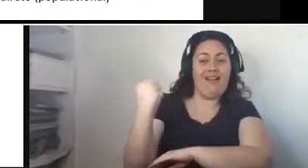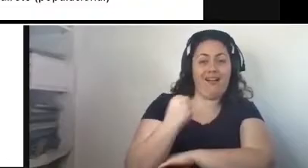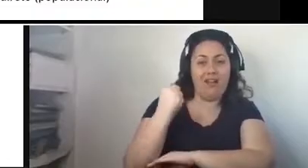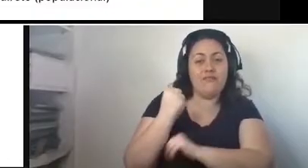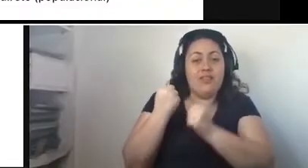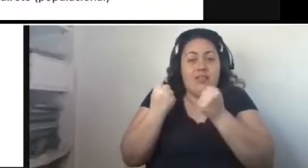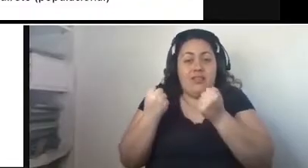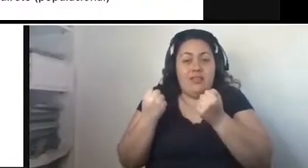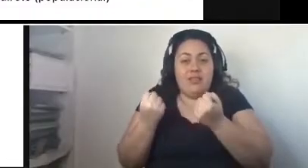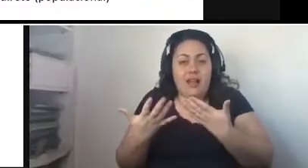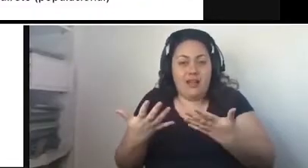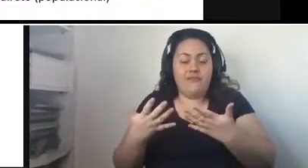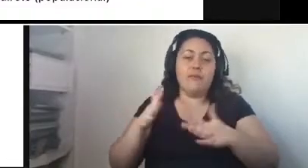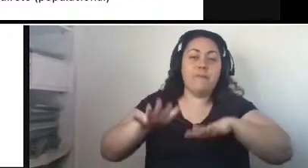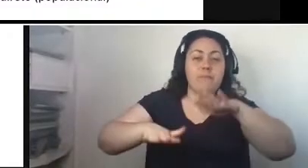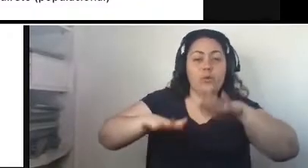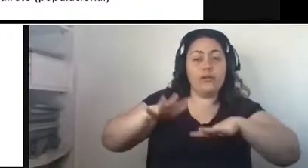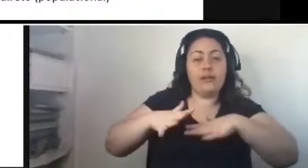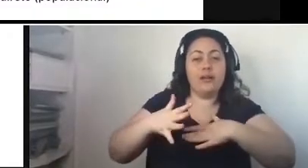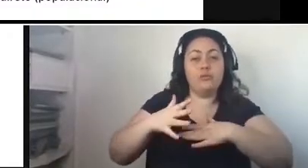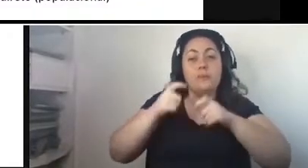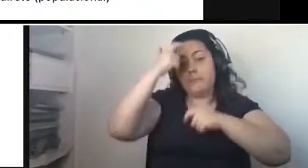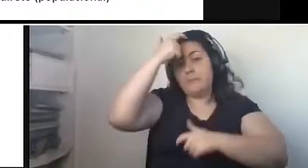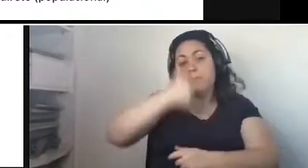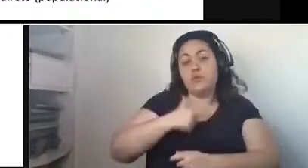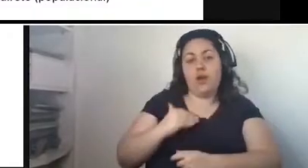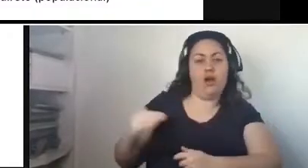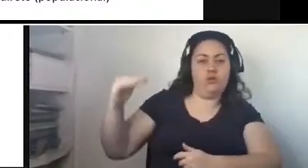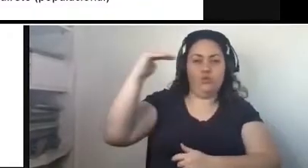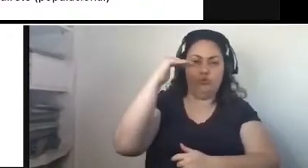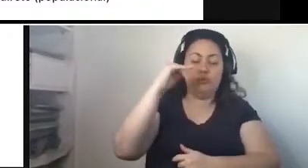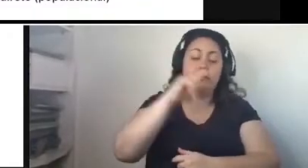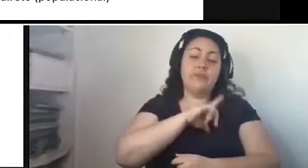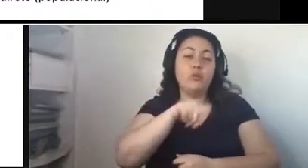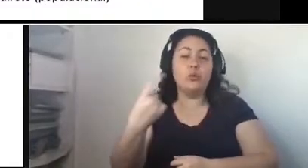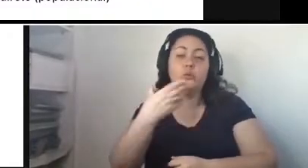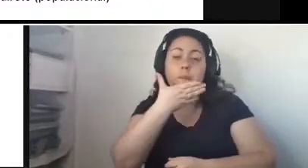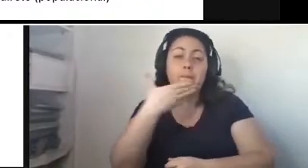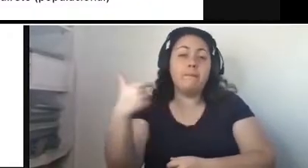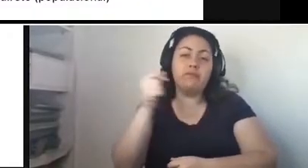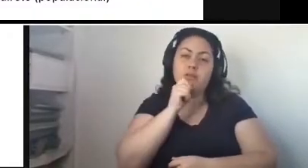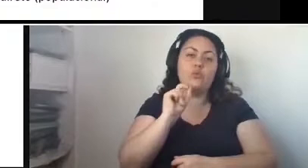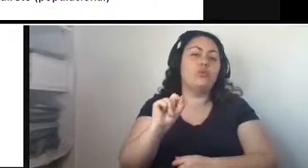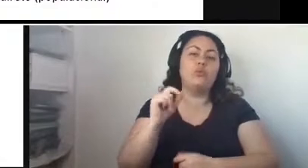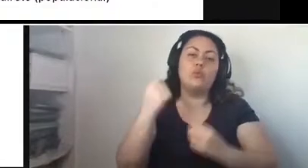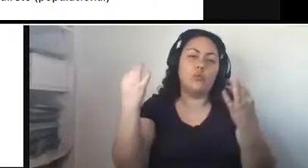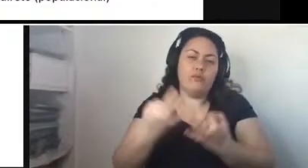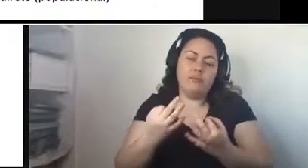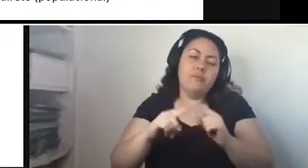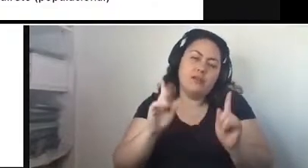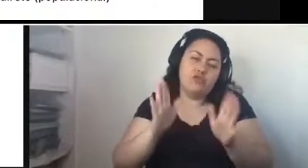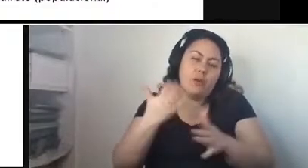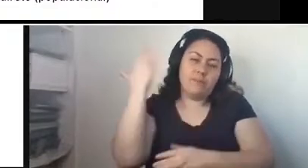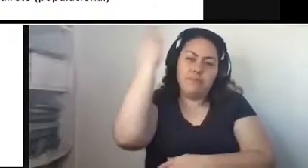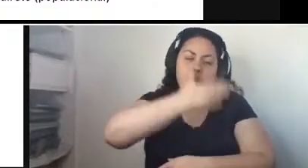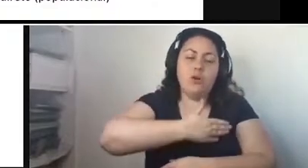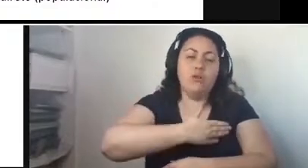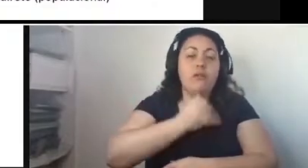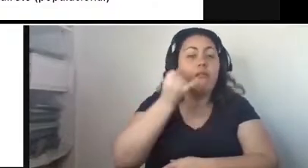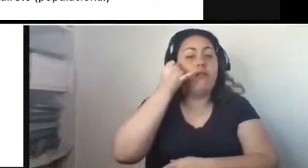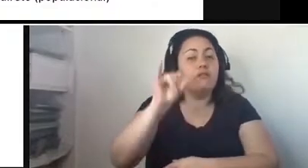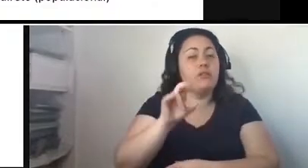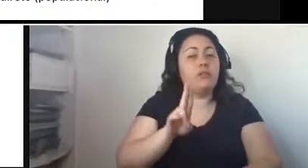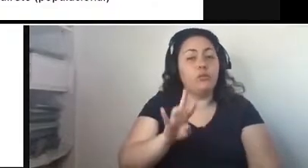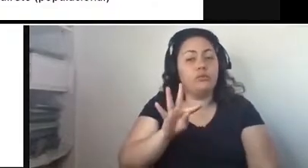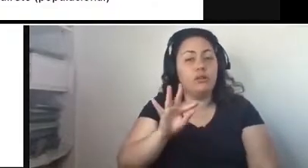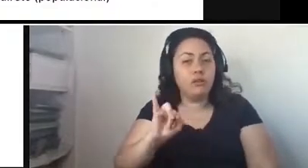tem benefícios que ainda não foram confirmados, mas que são prováveis. Evitar hospitalização, evitar UTI, evitar a